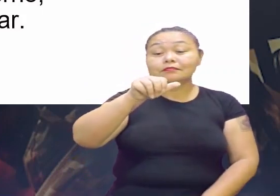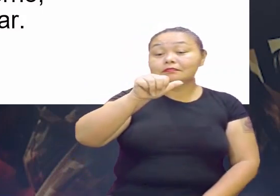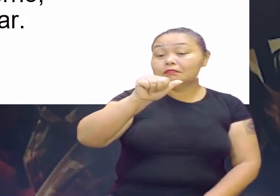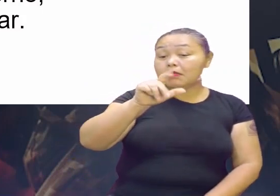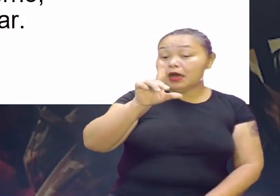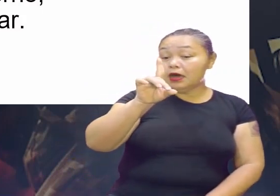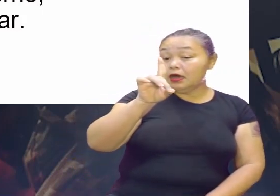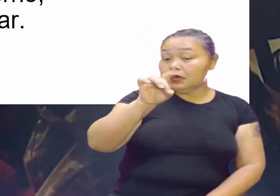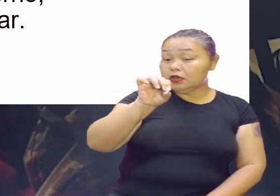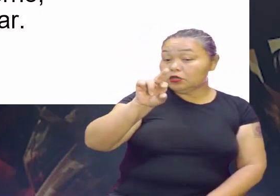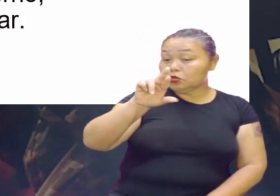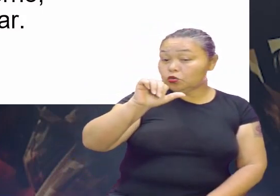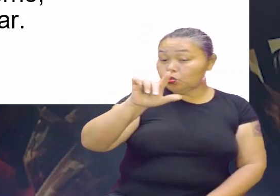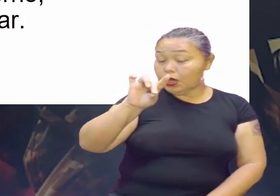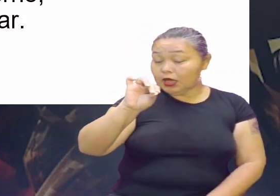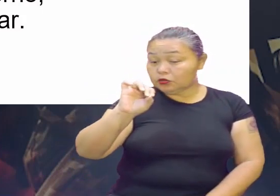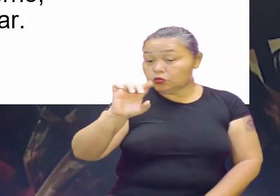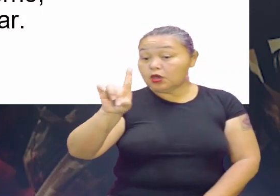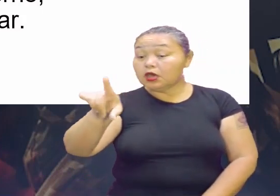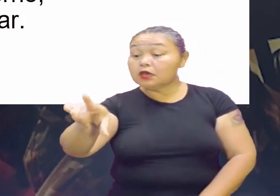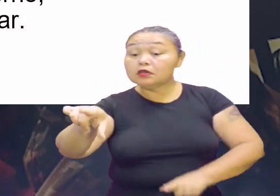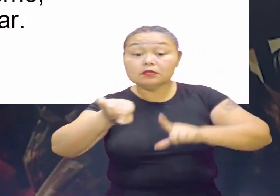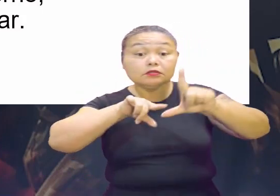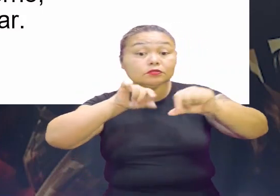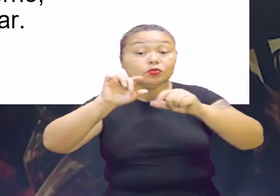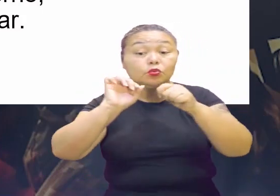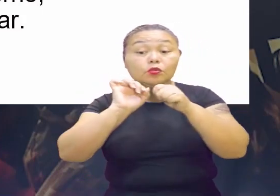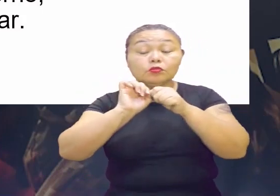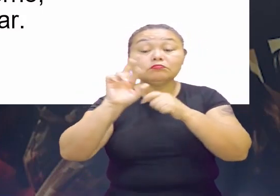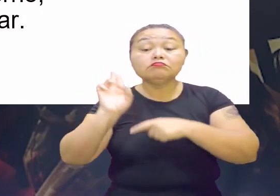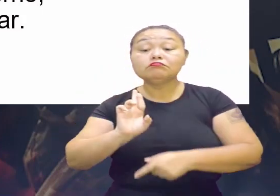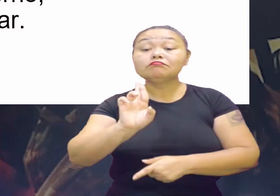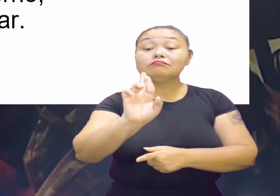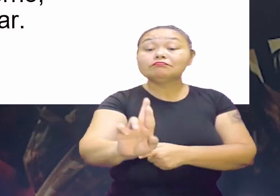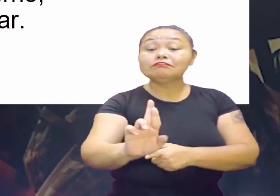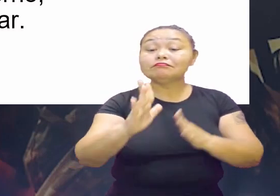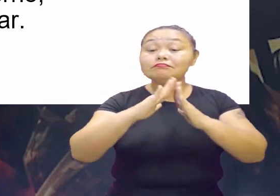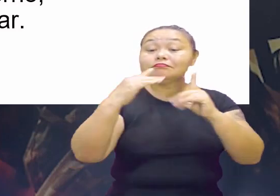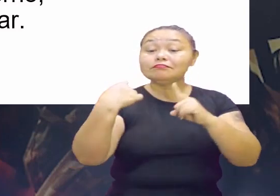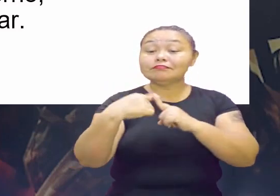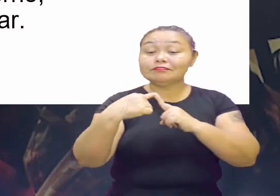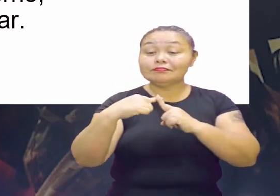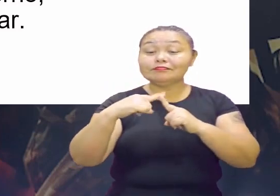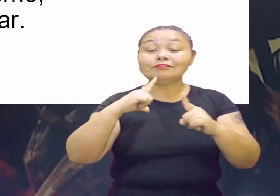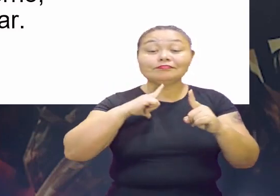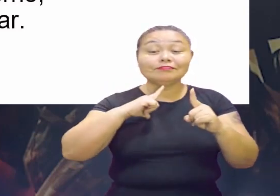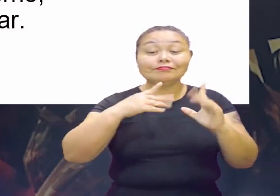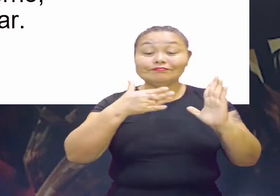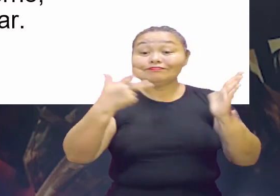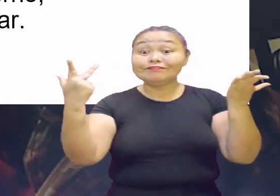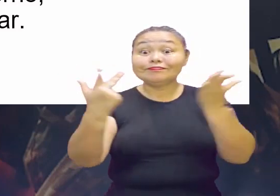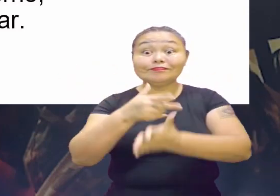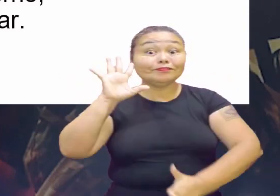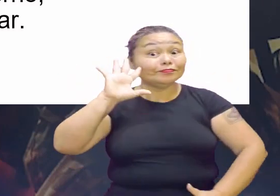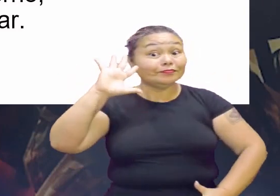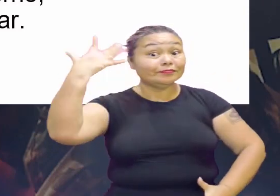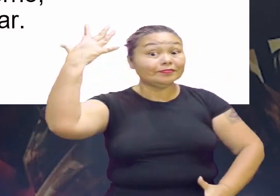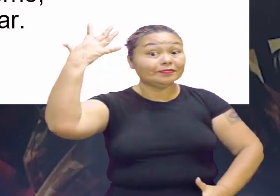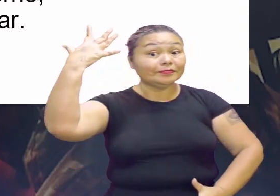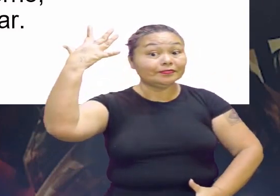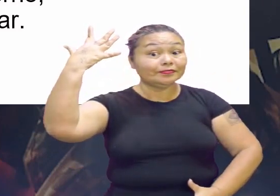que escolhia o representante da igreja aqui no Brasil. Vai ter um episódio que